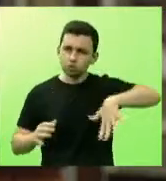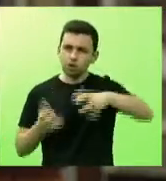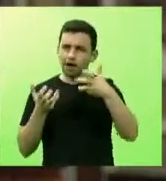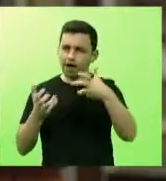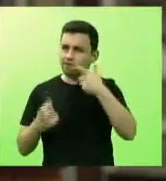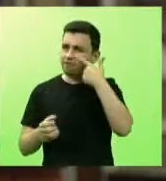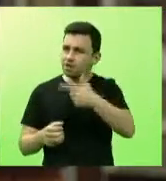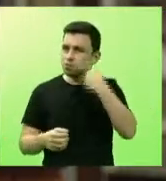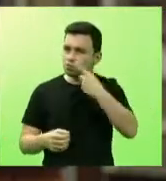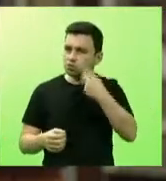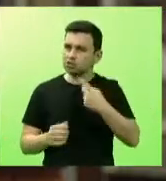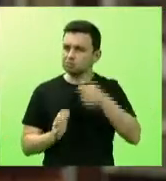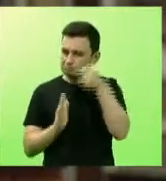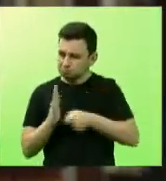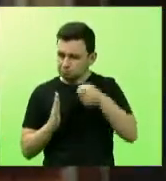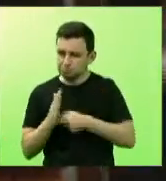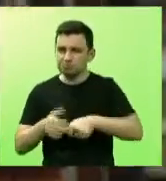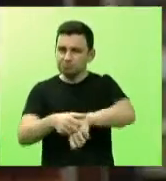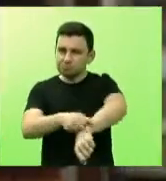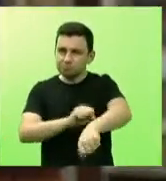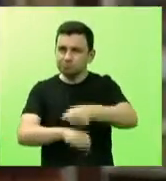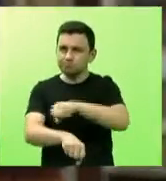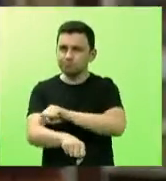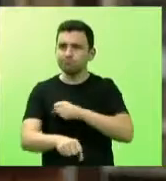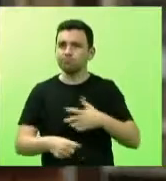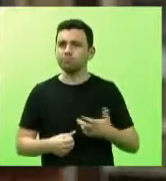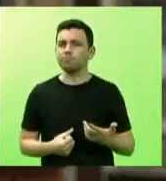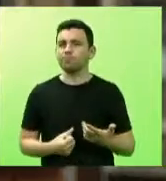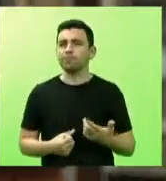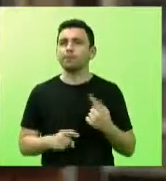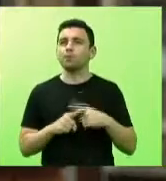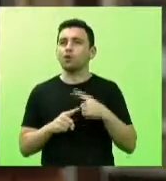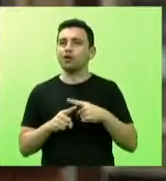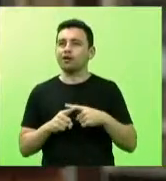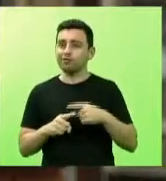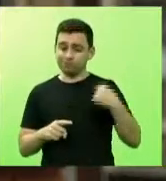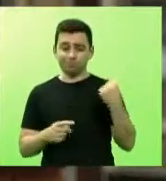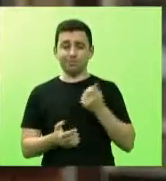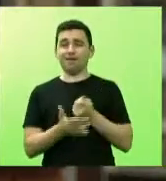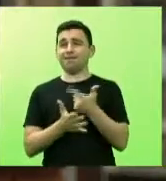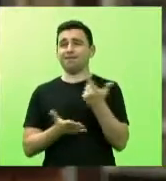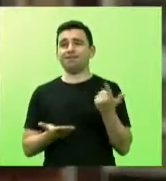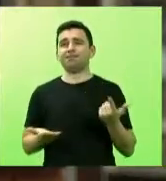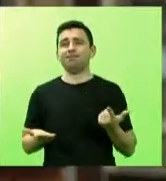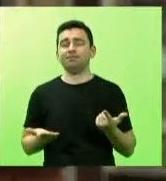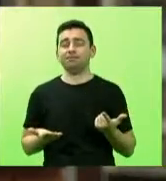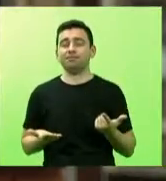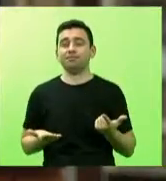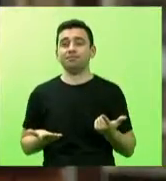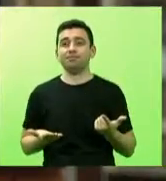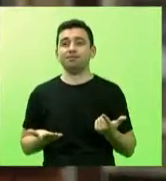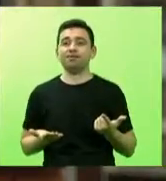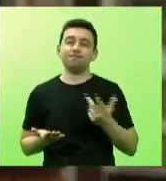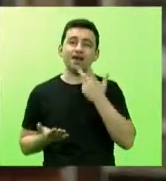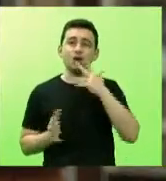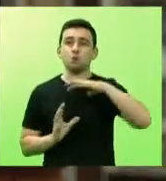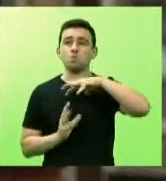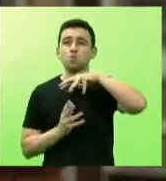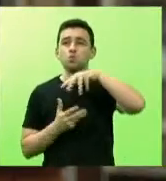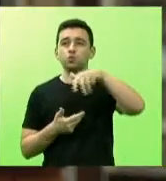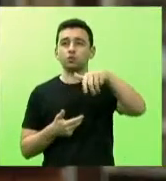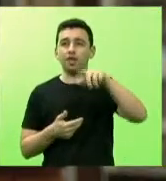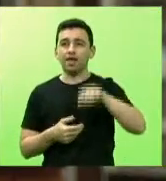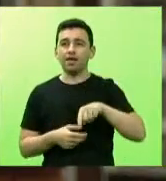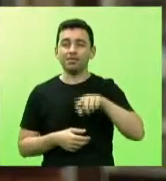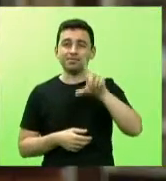o político realmente se matando atrás daquilo que... Por quê? Porque a gente paga, aí falando de mundo, a